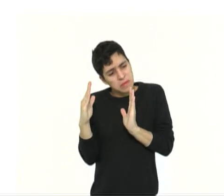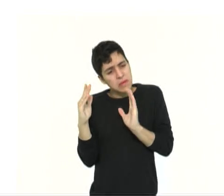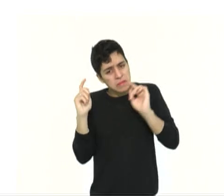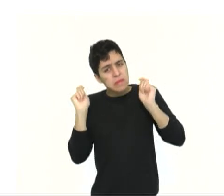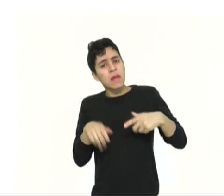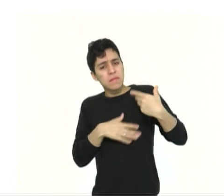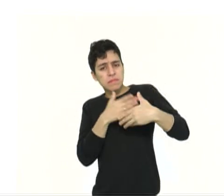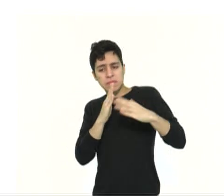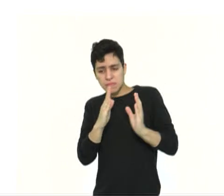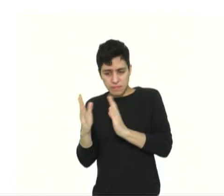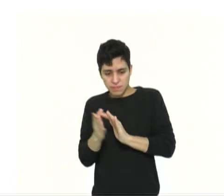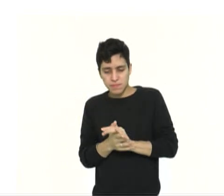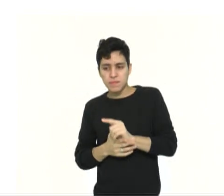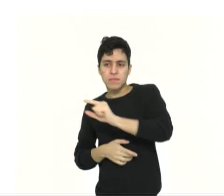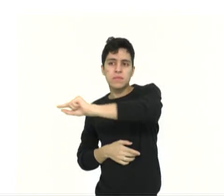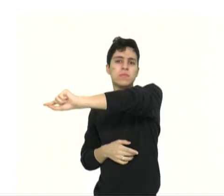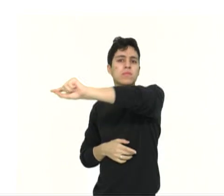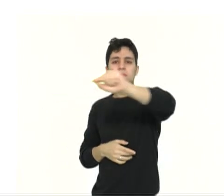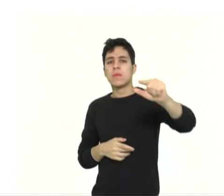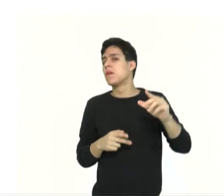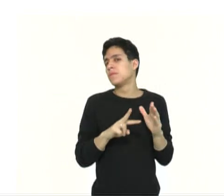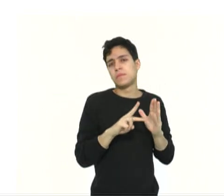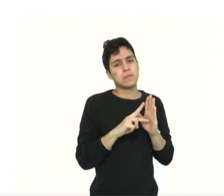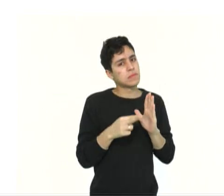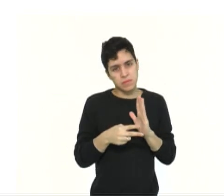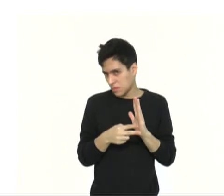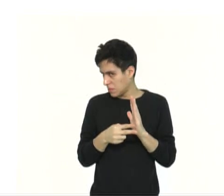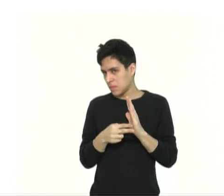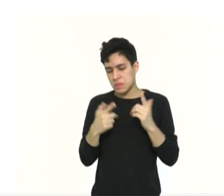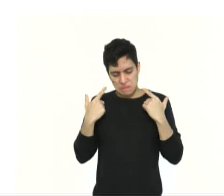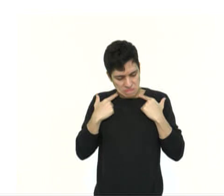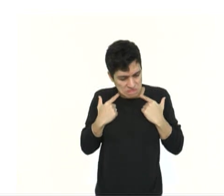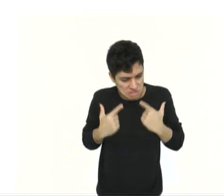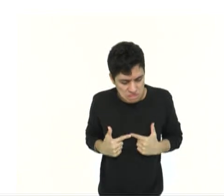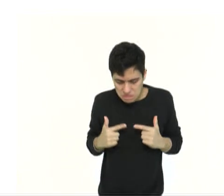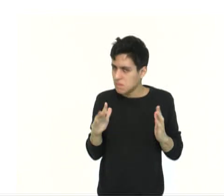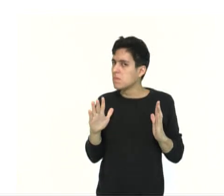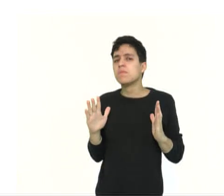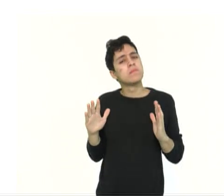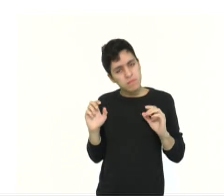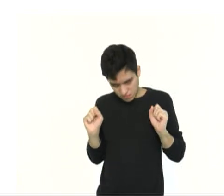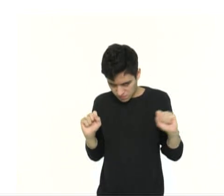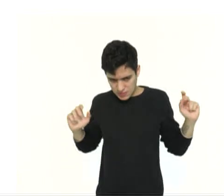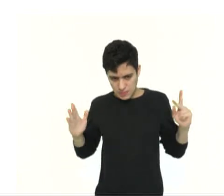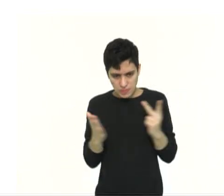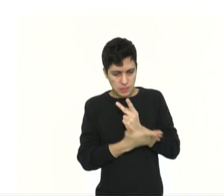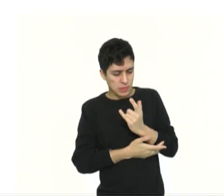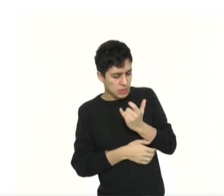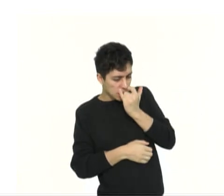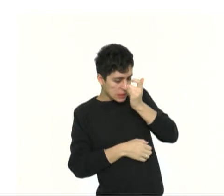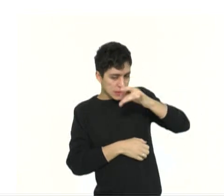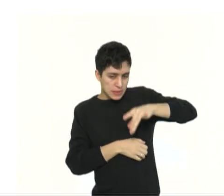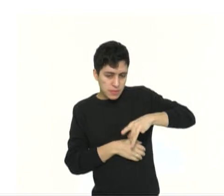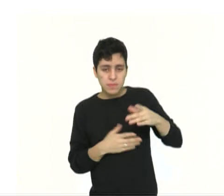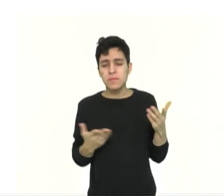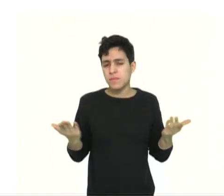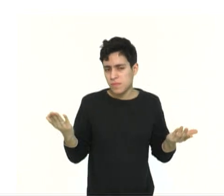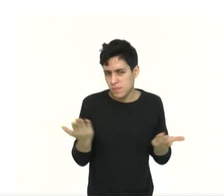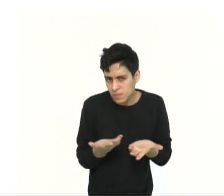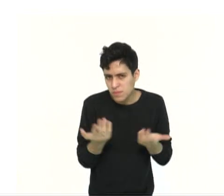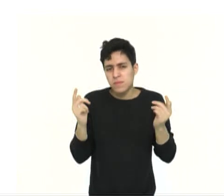revista. Também é possível de encontrar, tanto impressa quanto online. Também há sites que são só